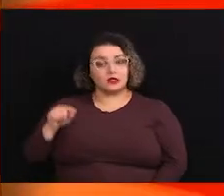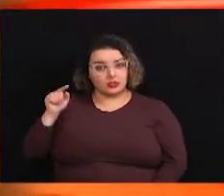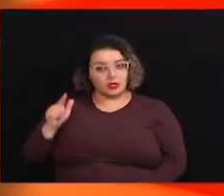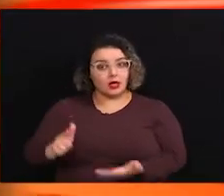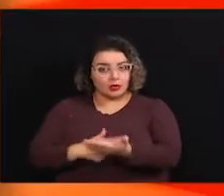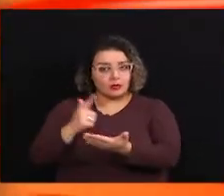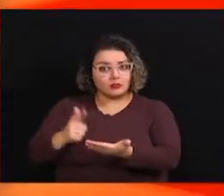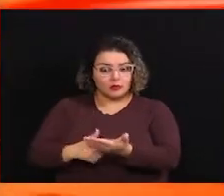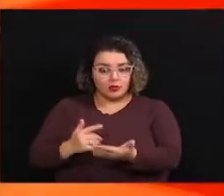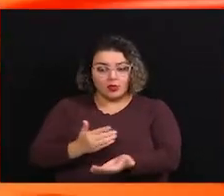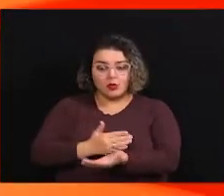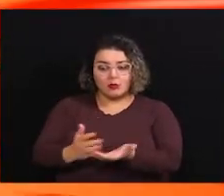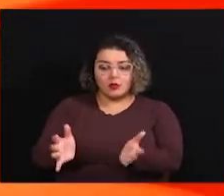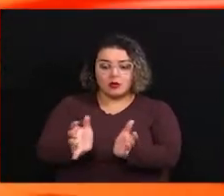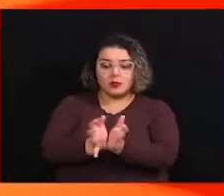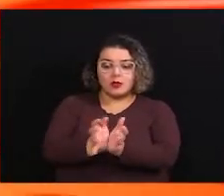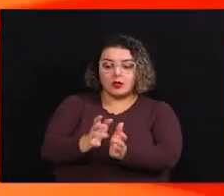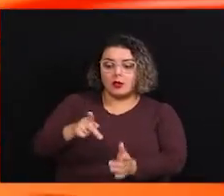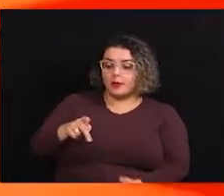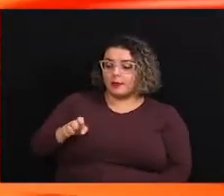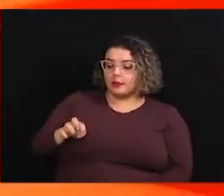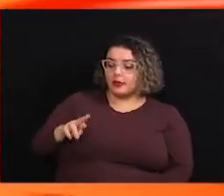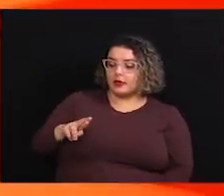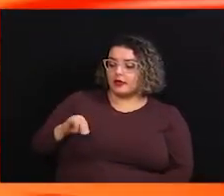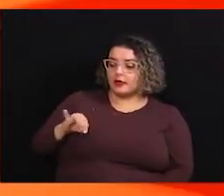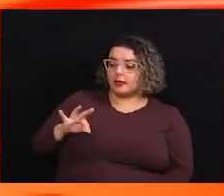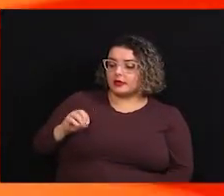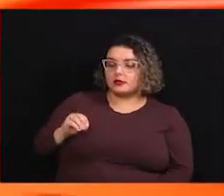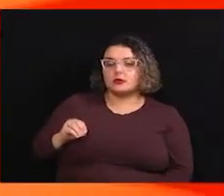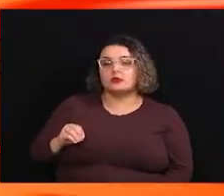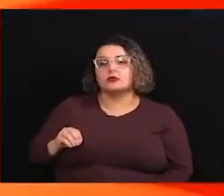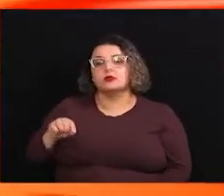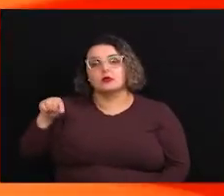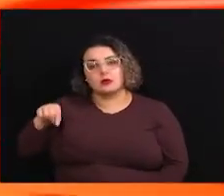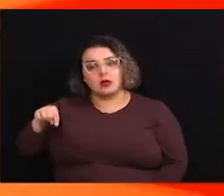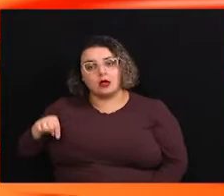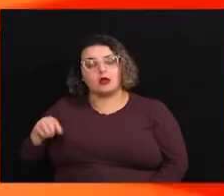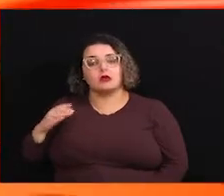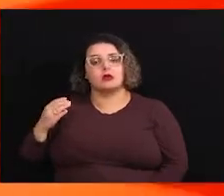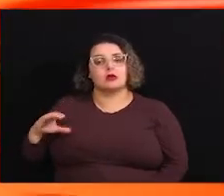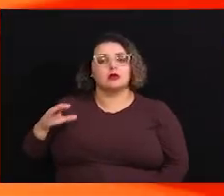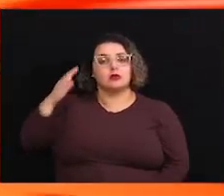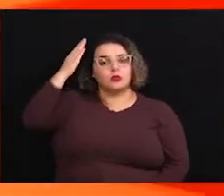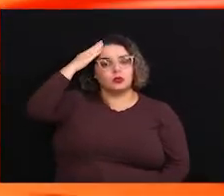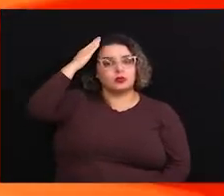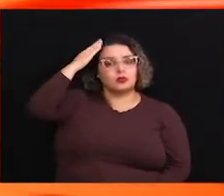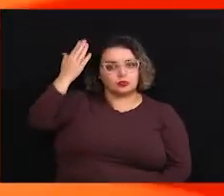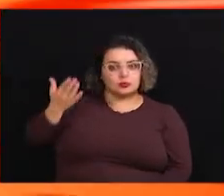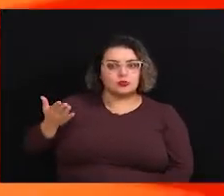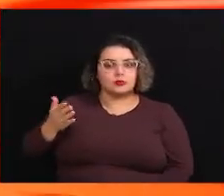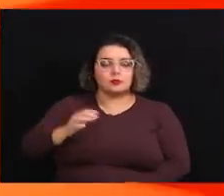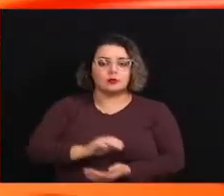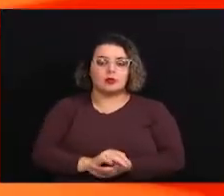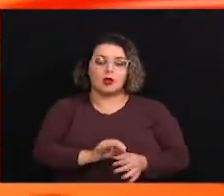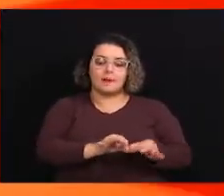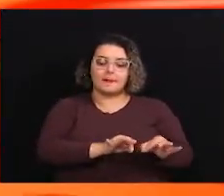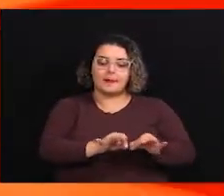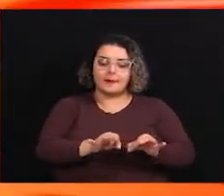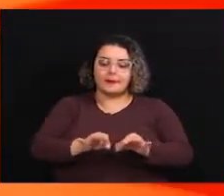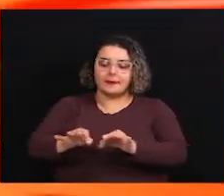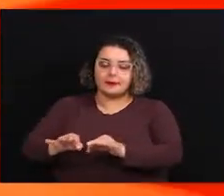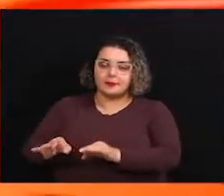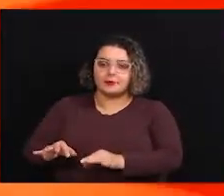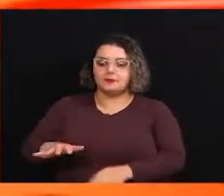começa com uma equipe de peritos, tá? Ele está ambientado em Curitiba. O prólogo dele